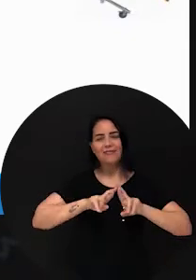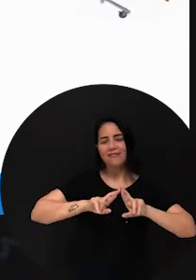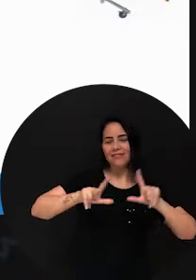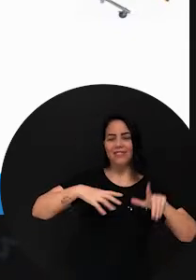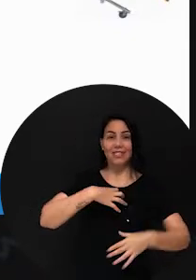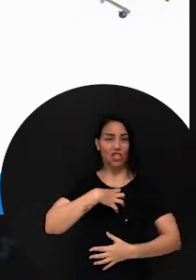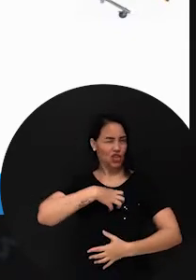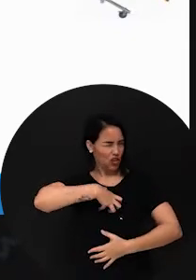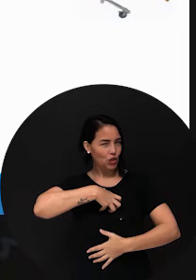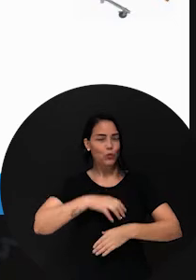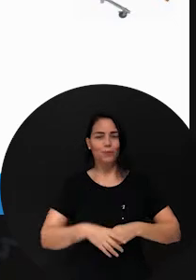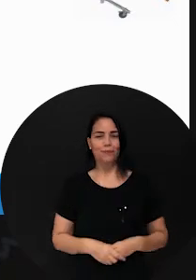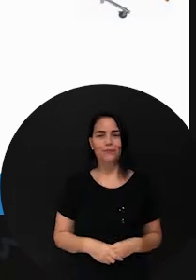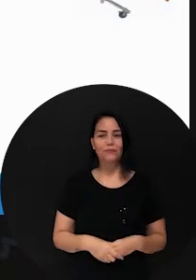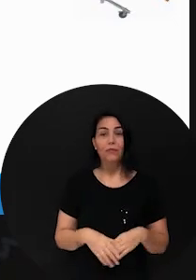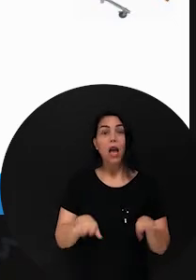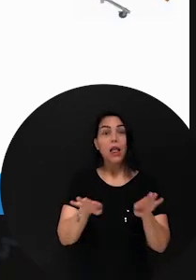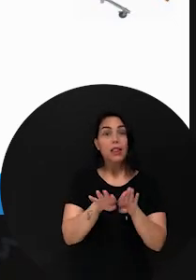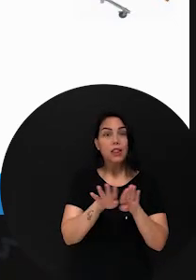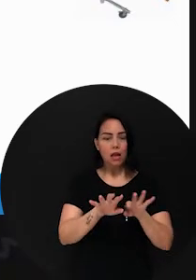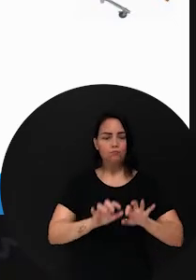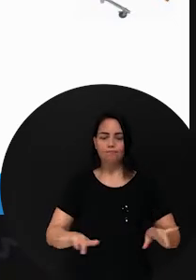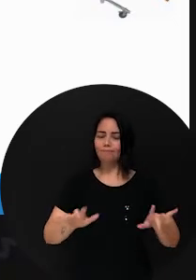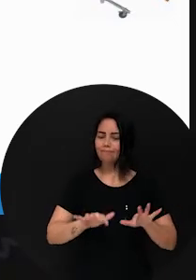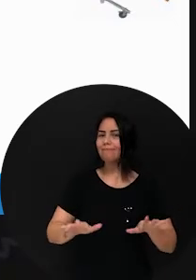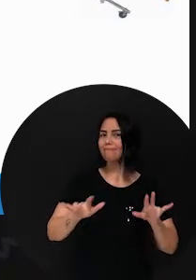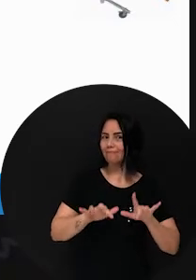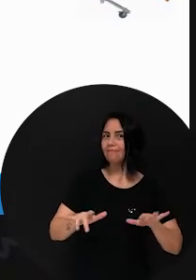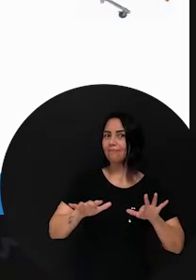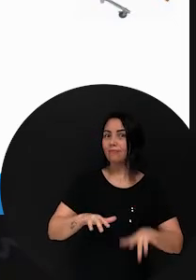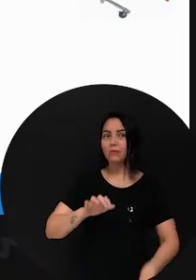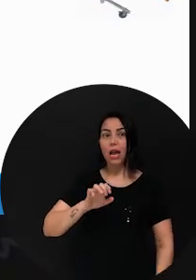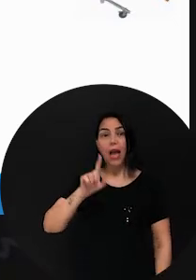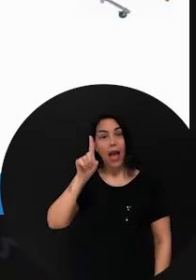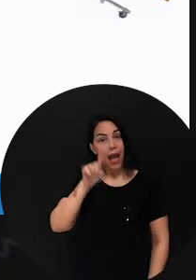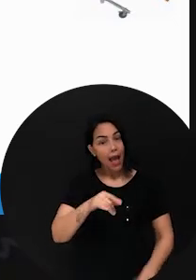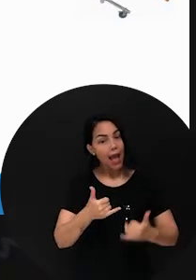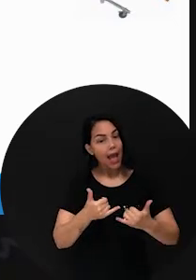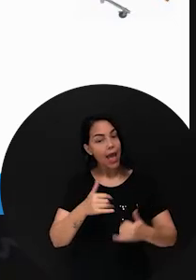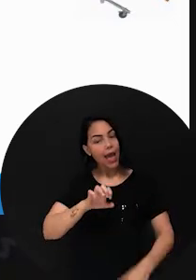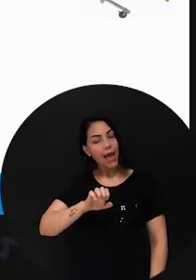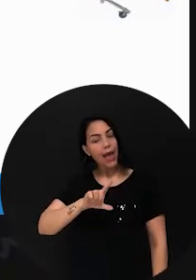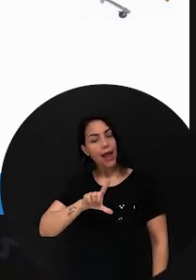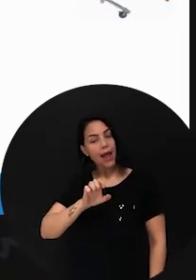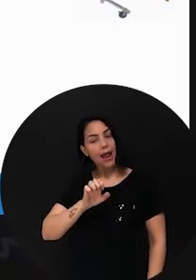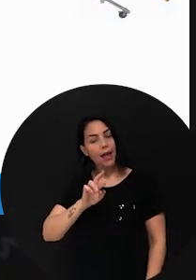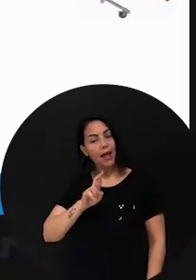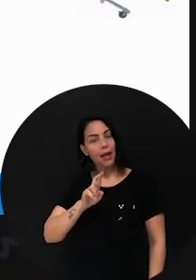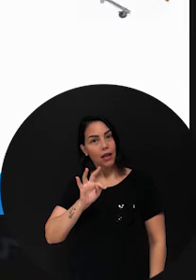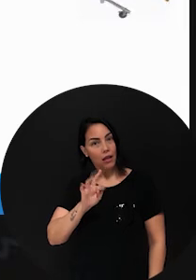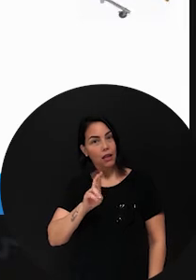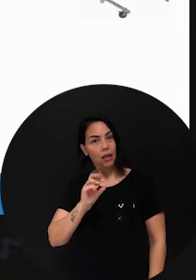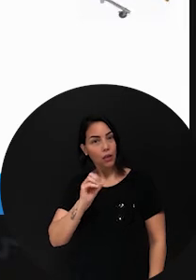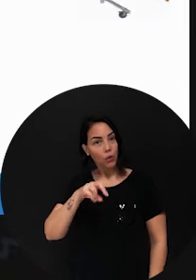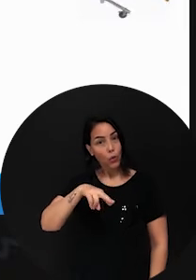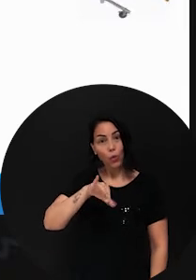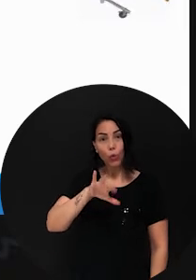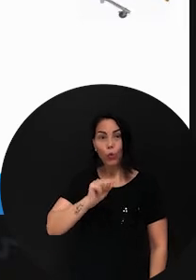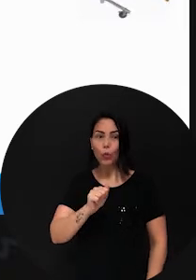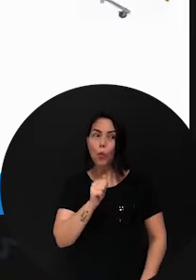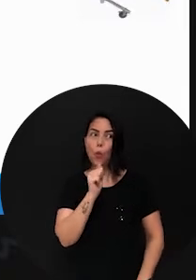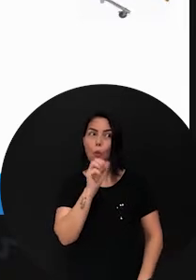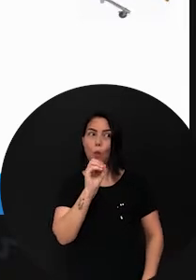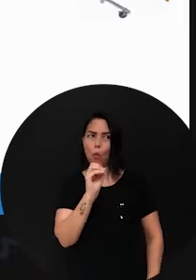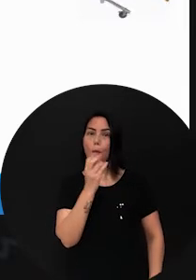tem o teclado eletrônico, né? Então, o teclado, um instrumento já derivado do piano, um instrumento bem mais moderno,